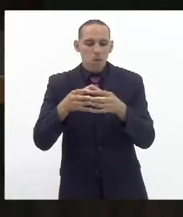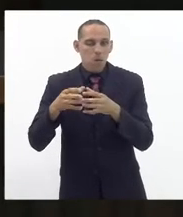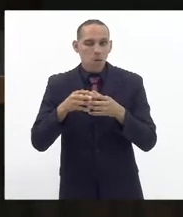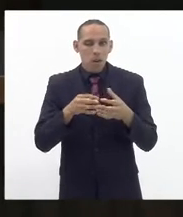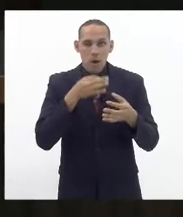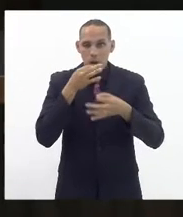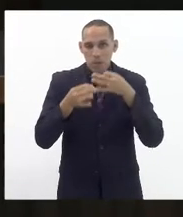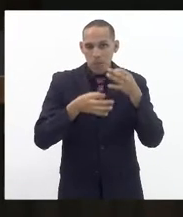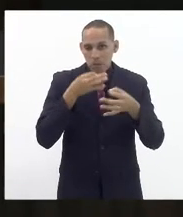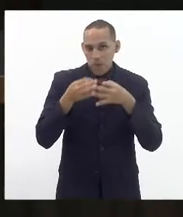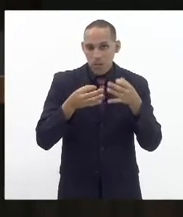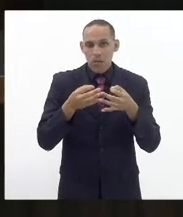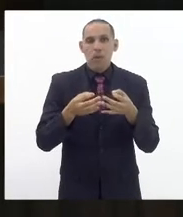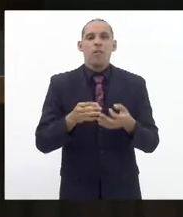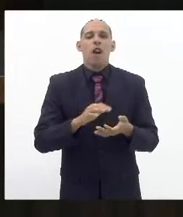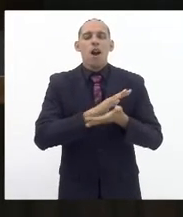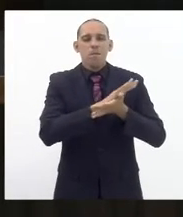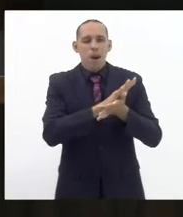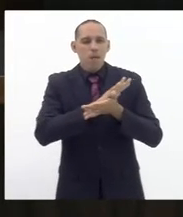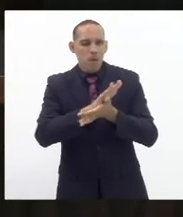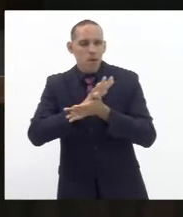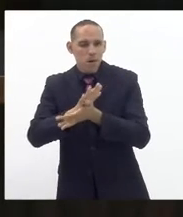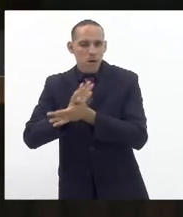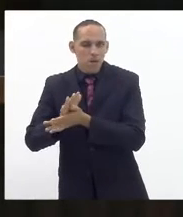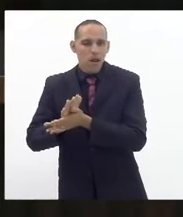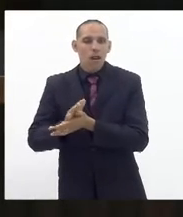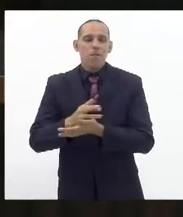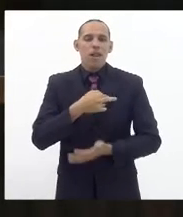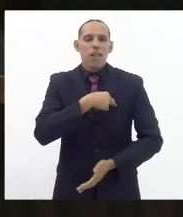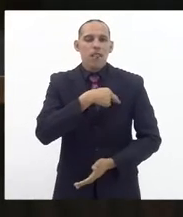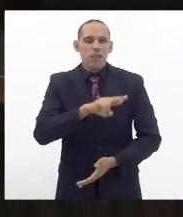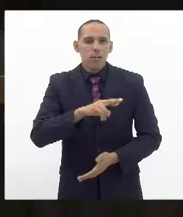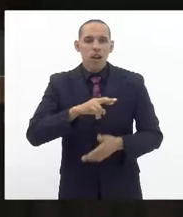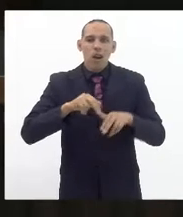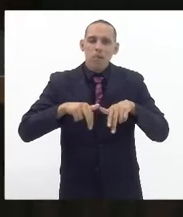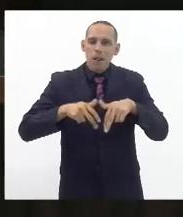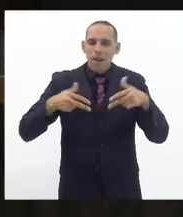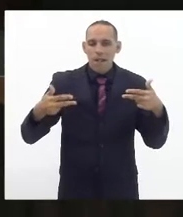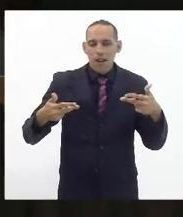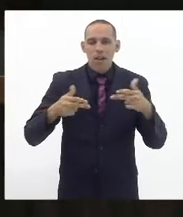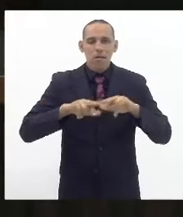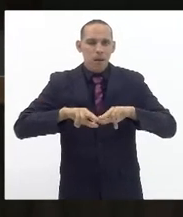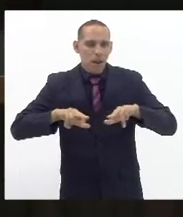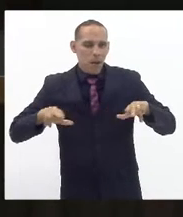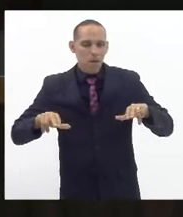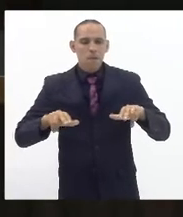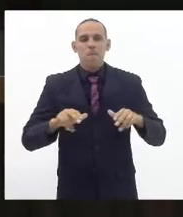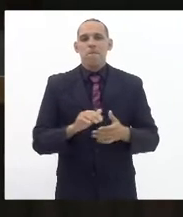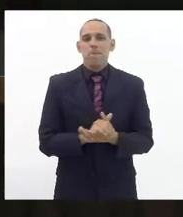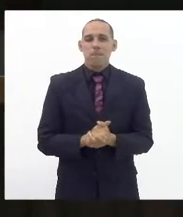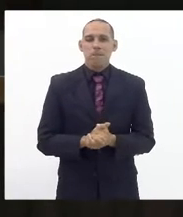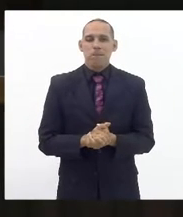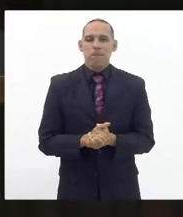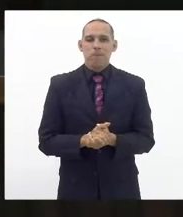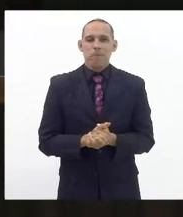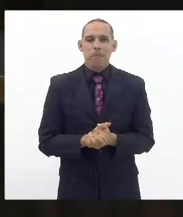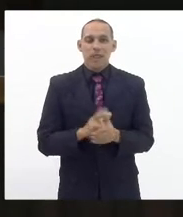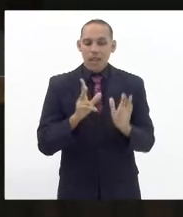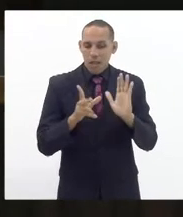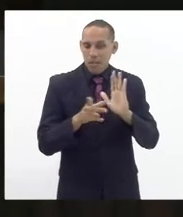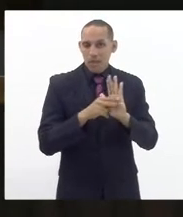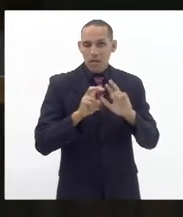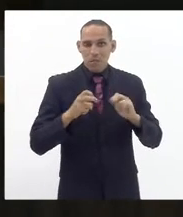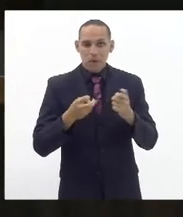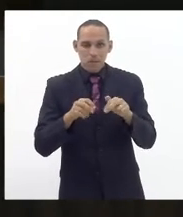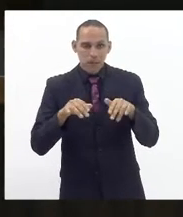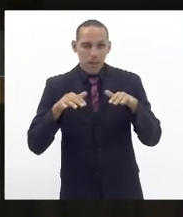às Discriminações, Preconceitos de Raça, Cor, Etnia, Religião e Procedimento Nacional a emenda de plenário.